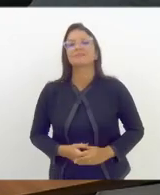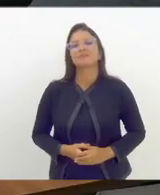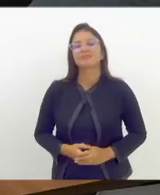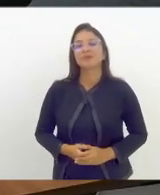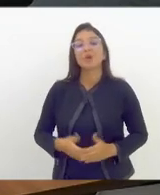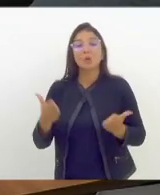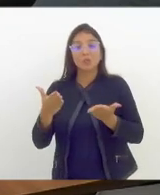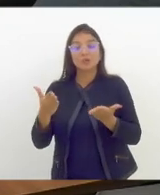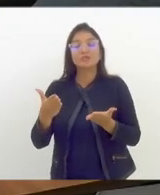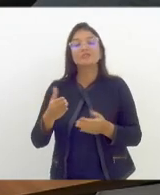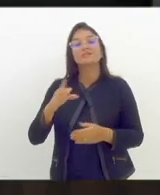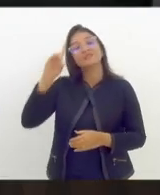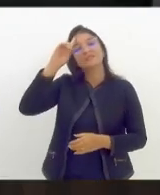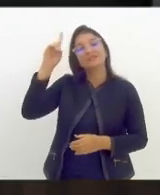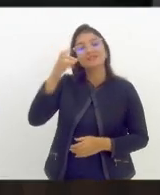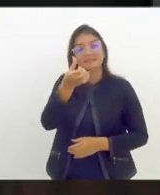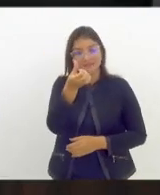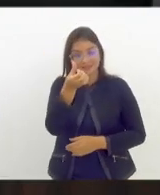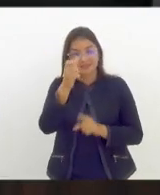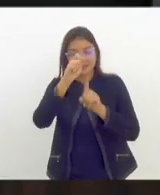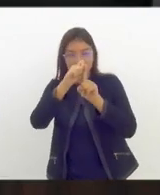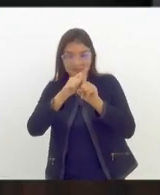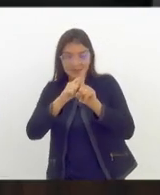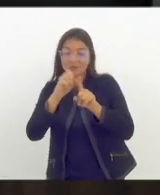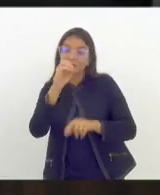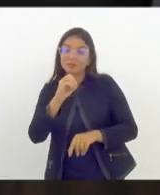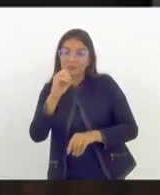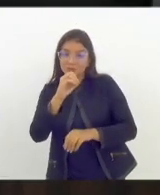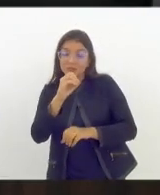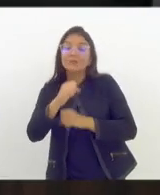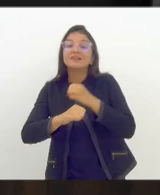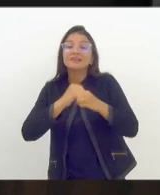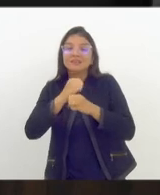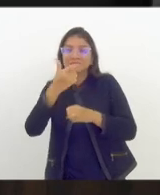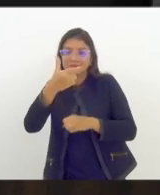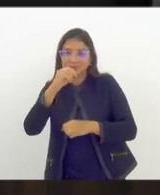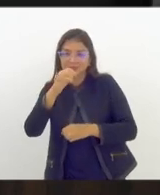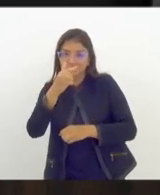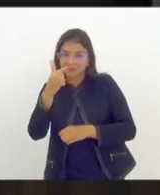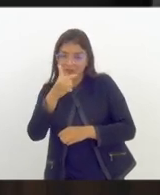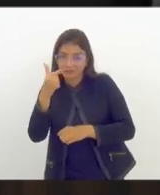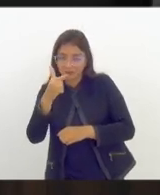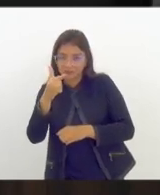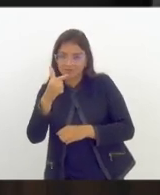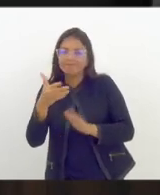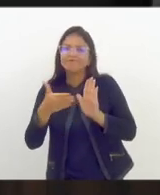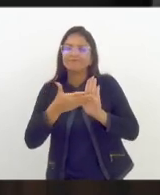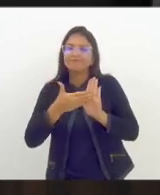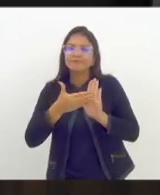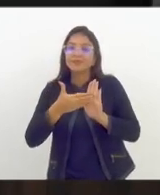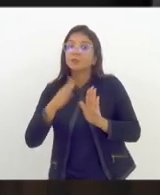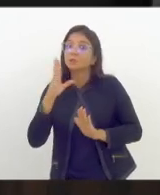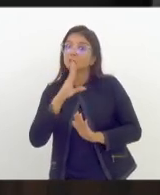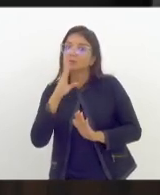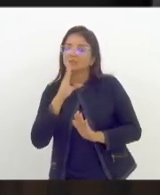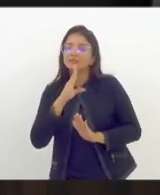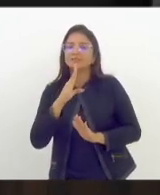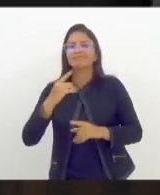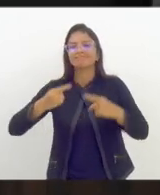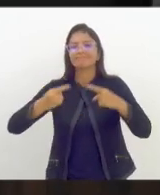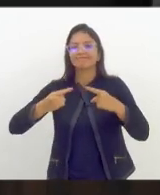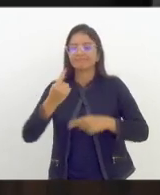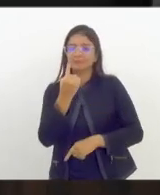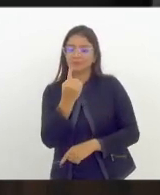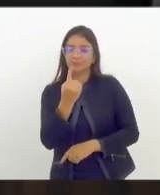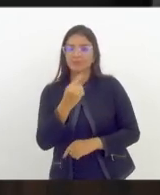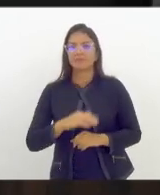6 de outubro de 2022, em regime de urgência em discussão única. Projeto de lei 4303 de 21, de autoria